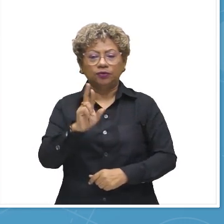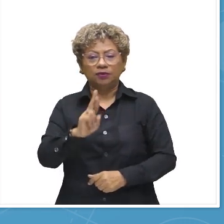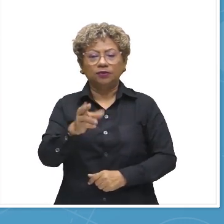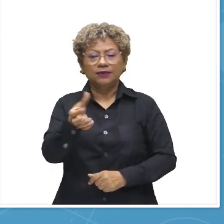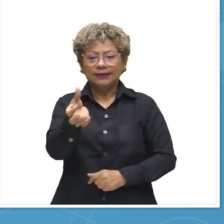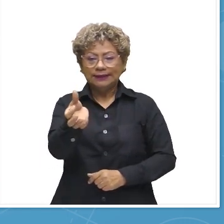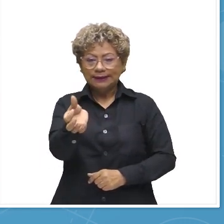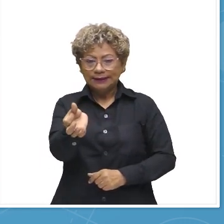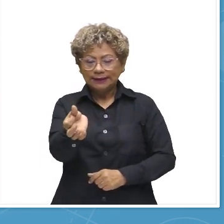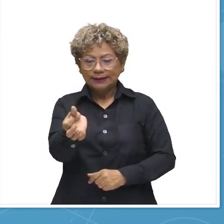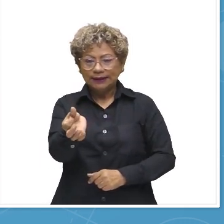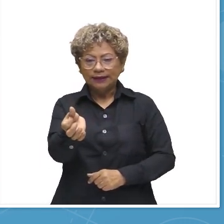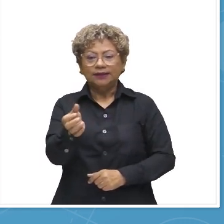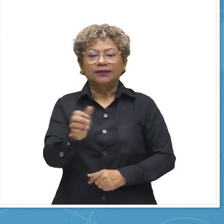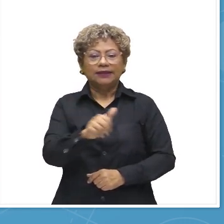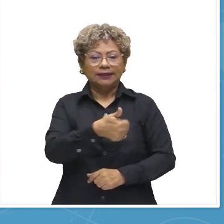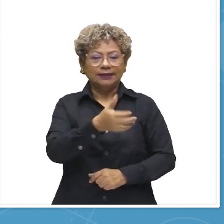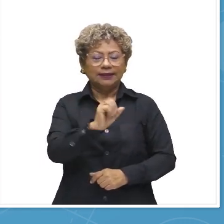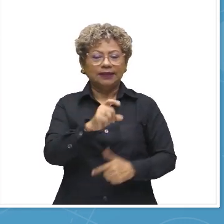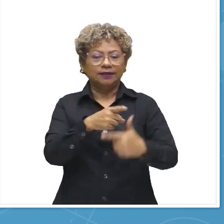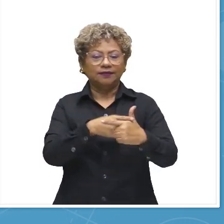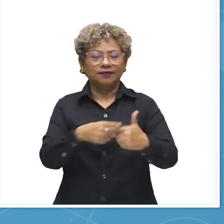também dessa forma.